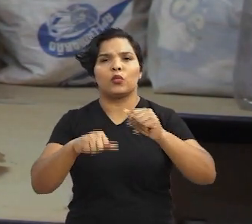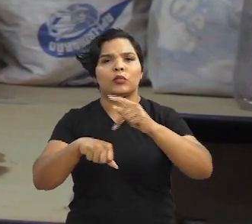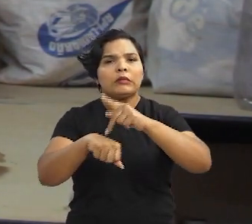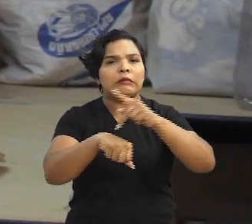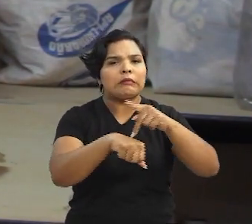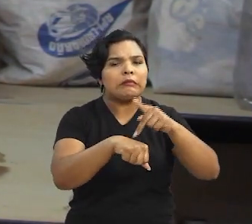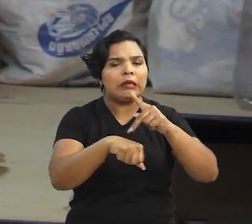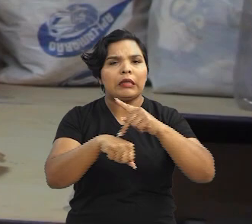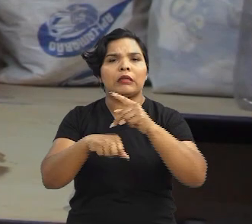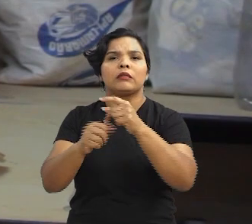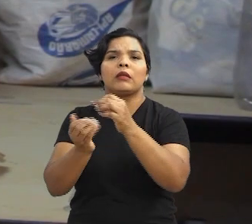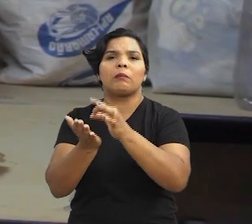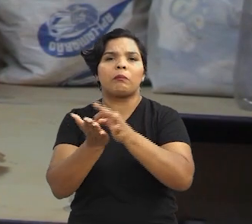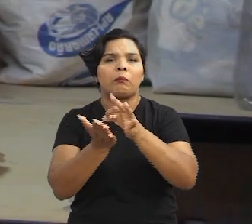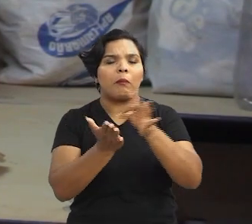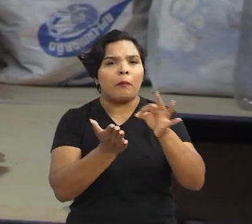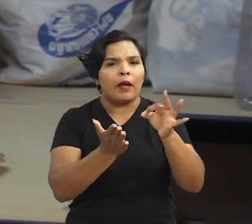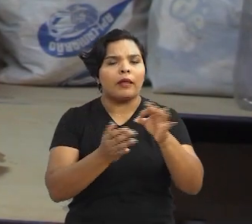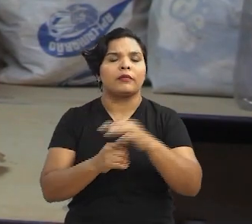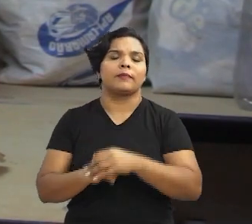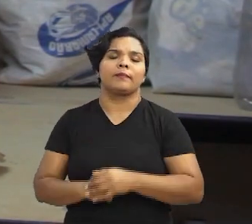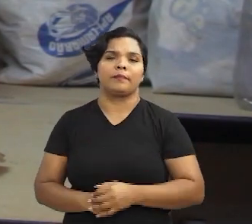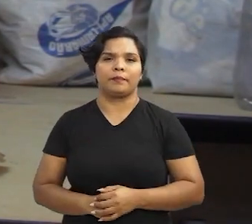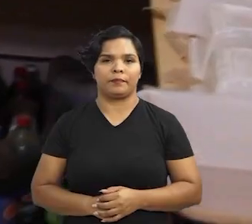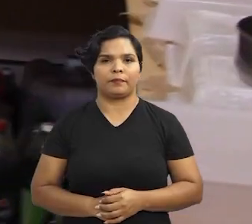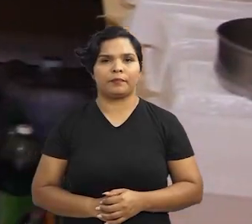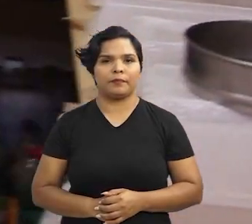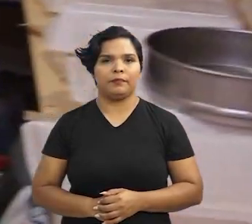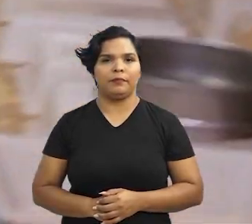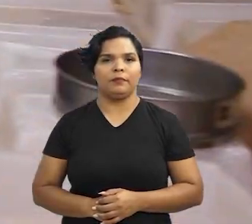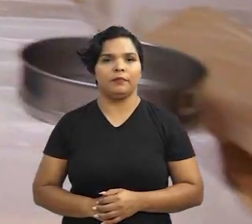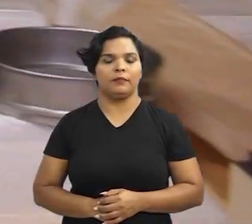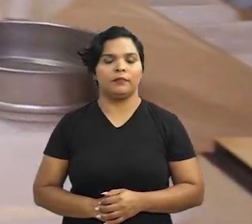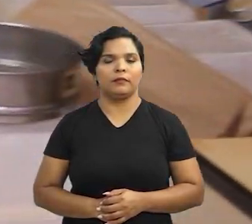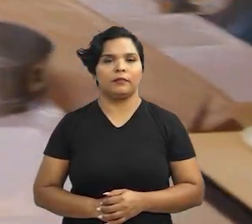aquele resto de raízes de cascalho que eu havia falado.